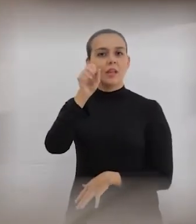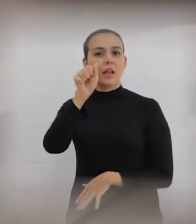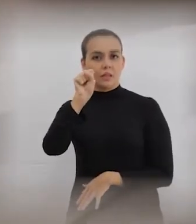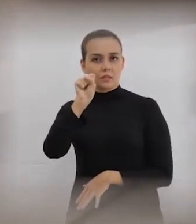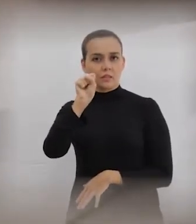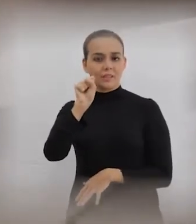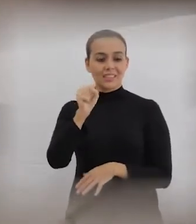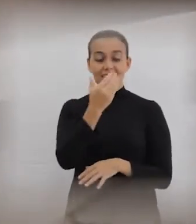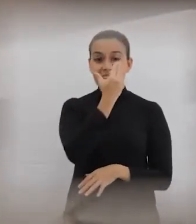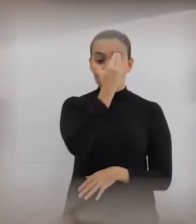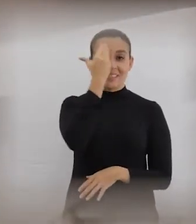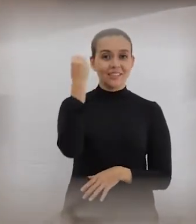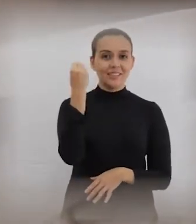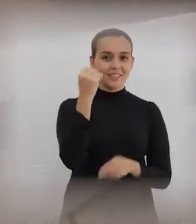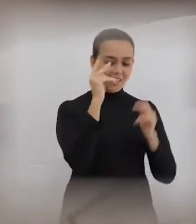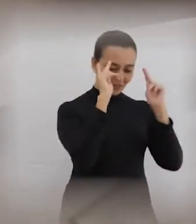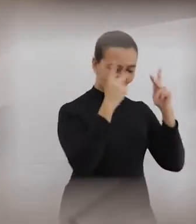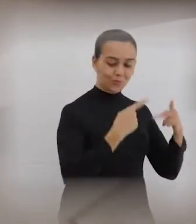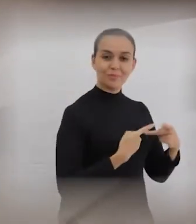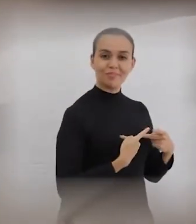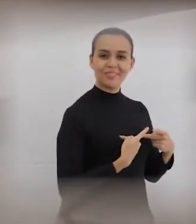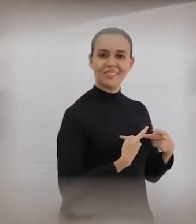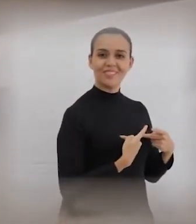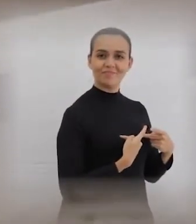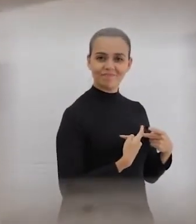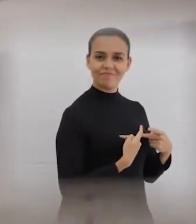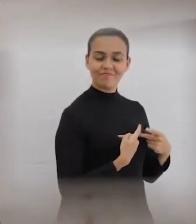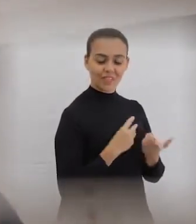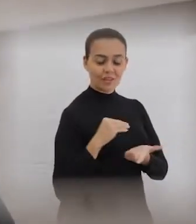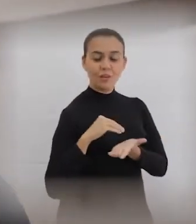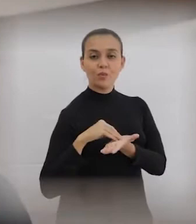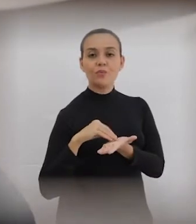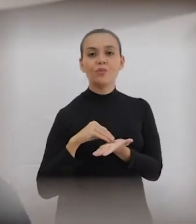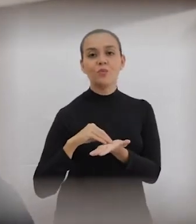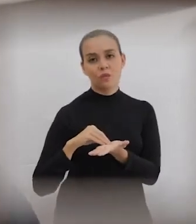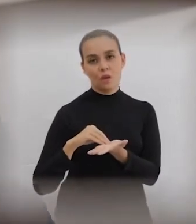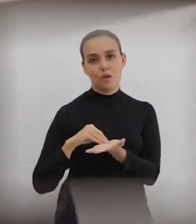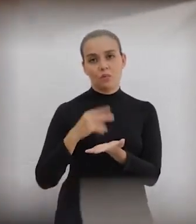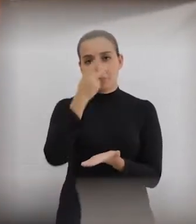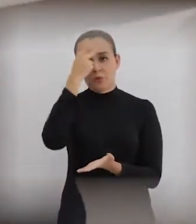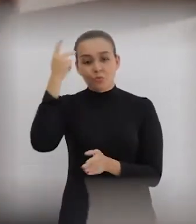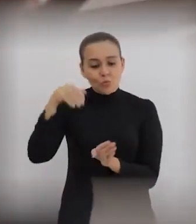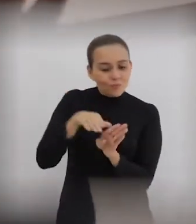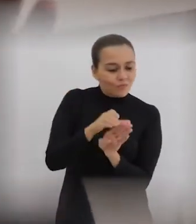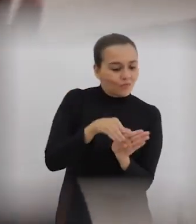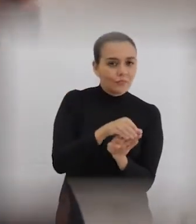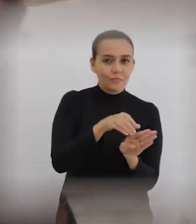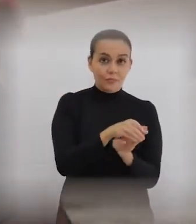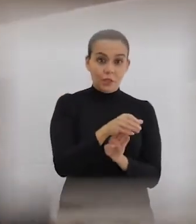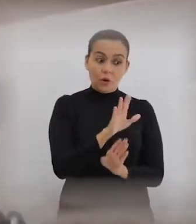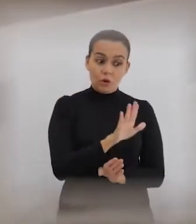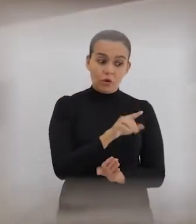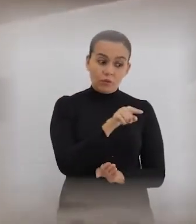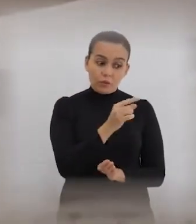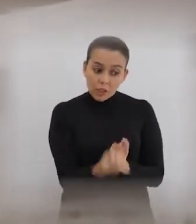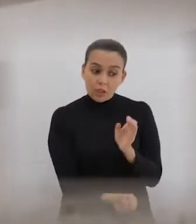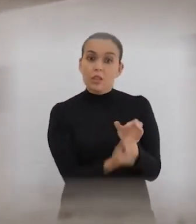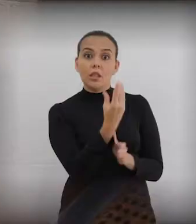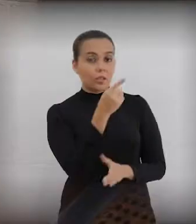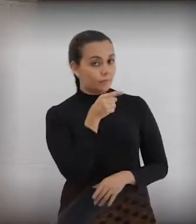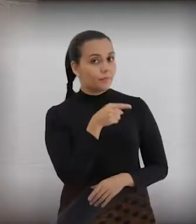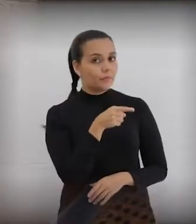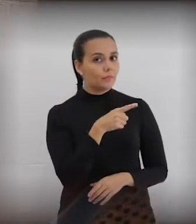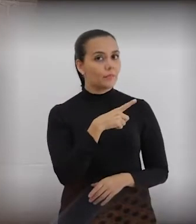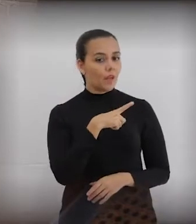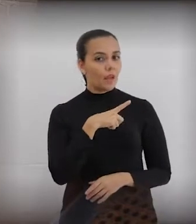lado, às vezes, as questões mais humanas, mais humanísticas, falta um pouco alguém falar, olha, o que você faz tem impacto.